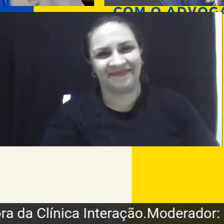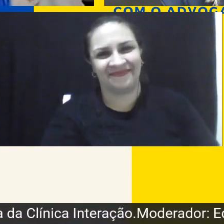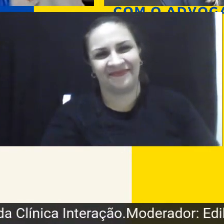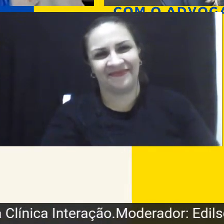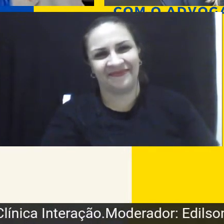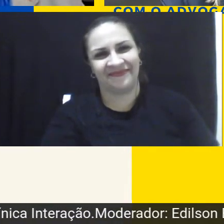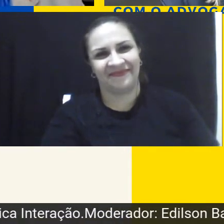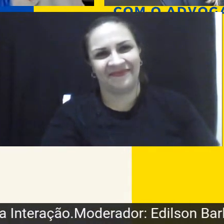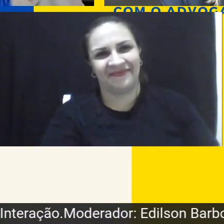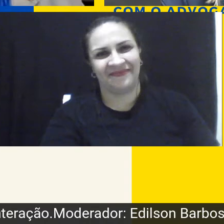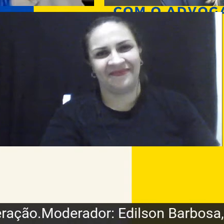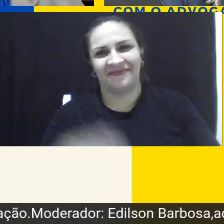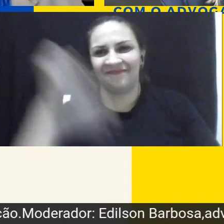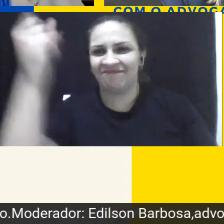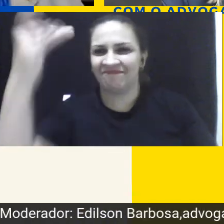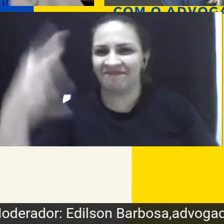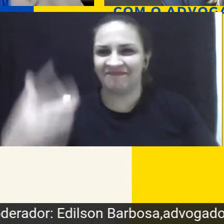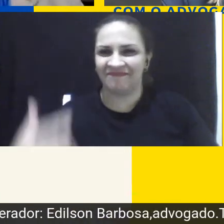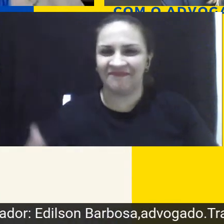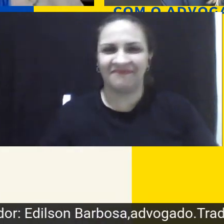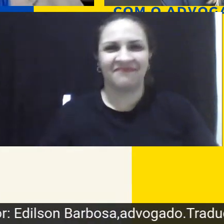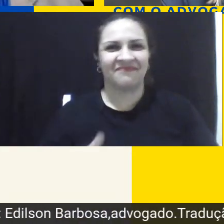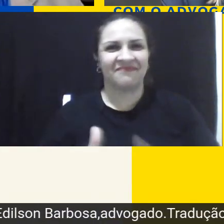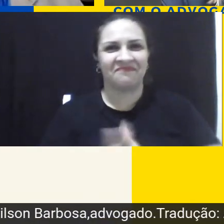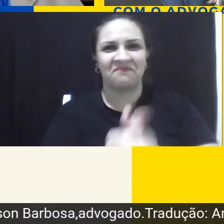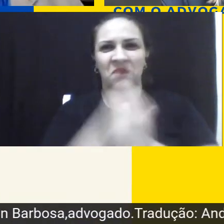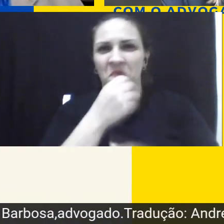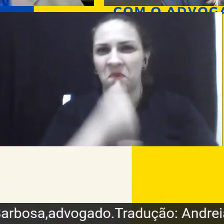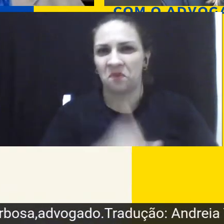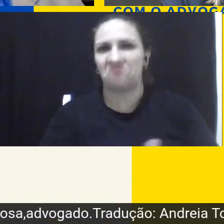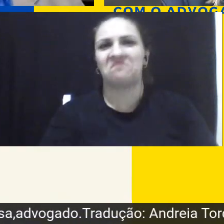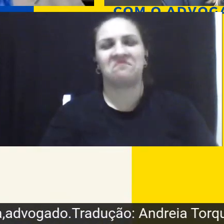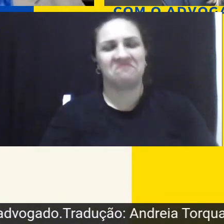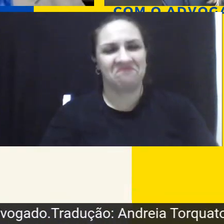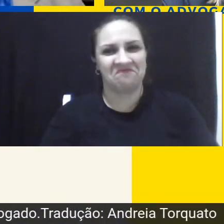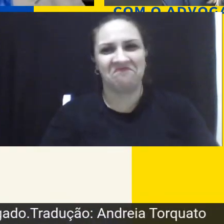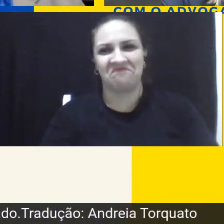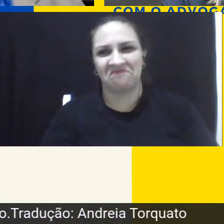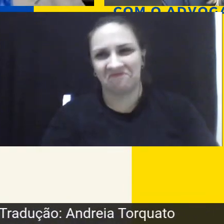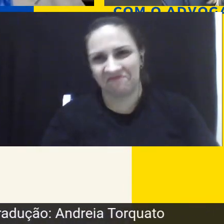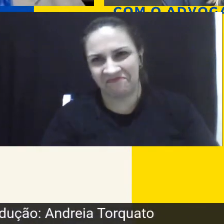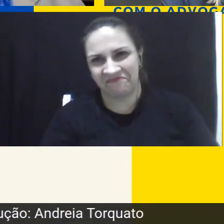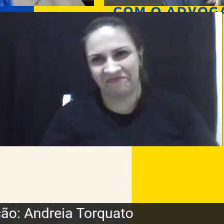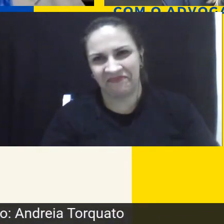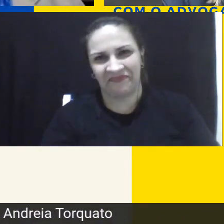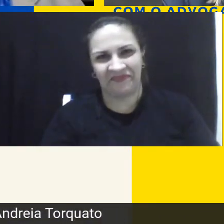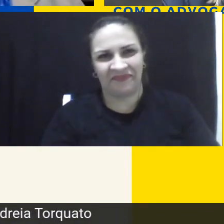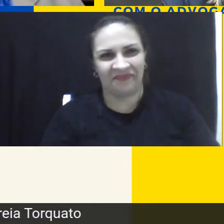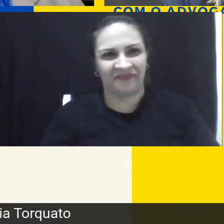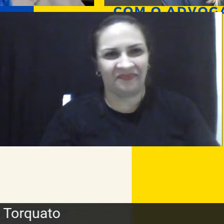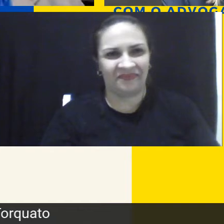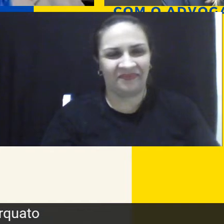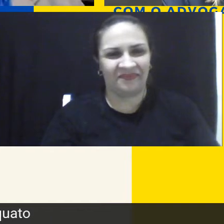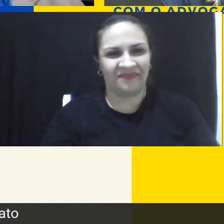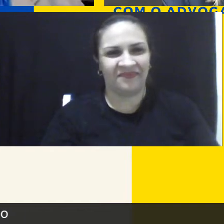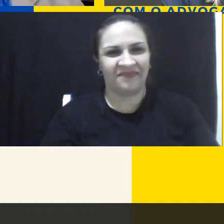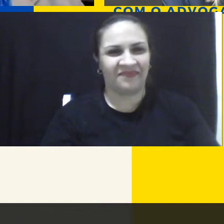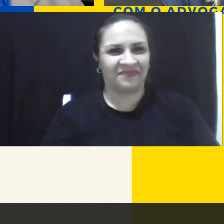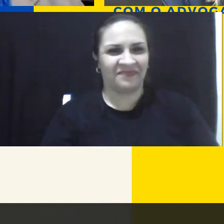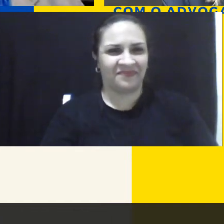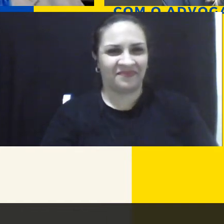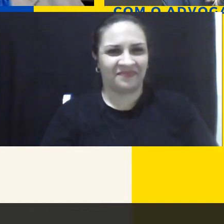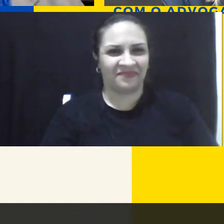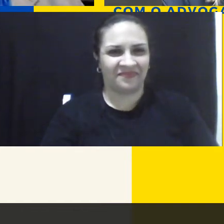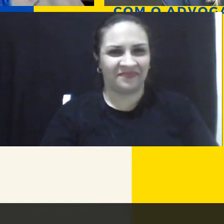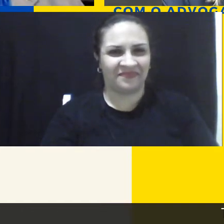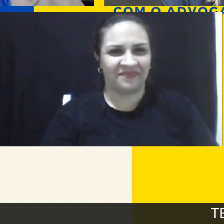por esses tantos de seguidores aqui. Nathaniel, excelente novamente, que